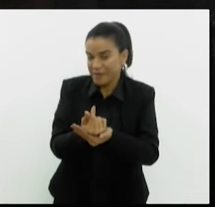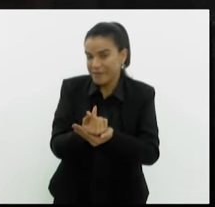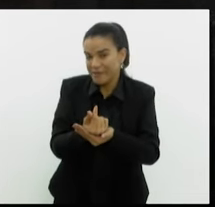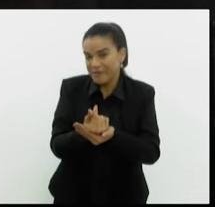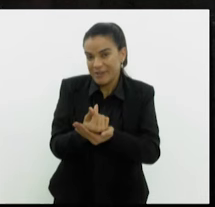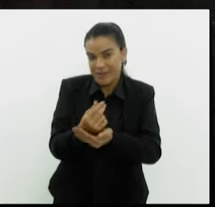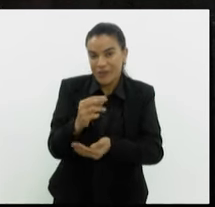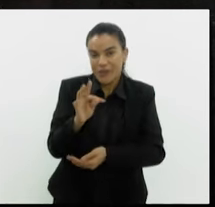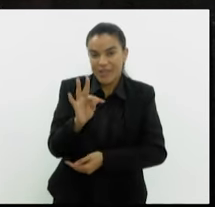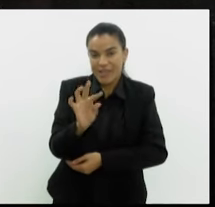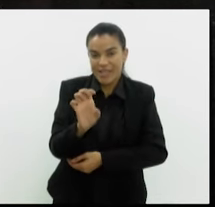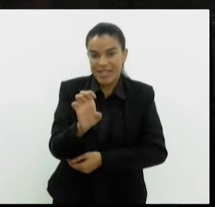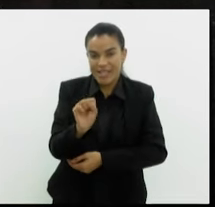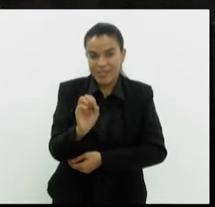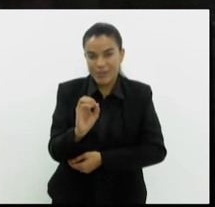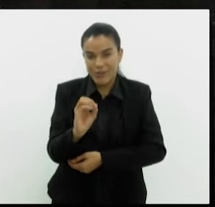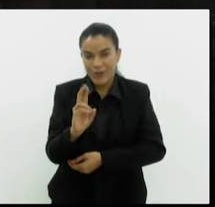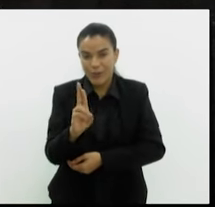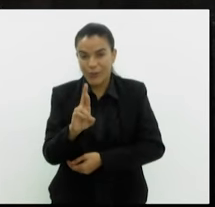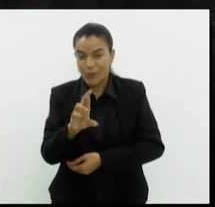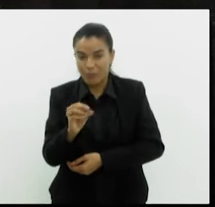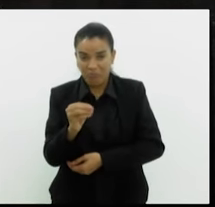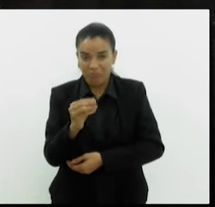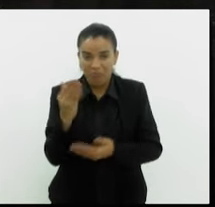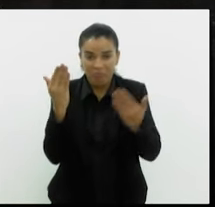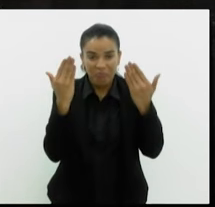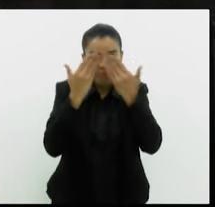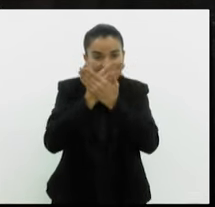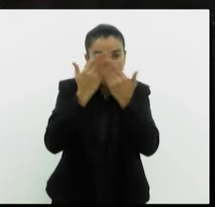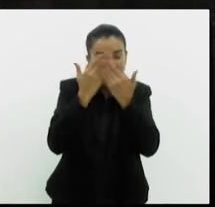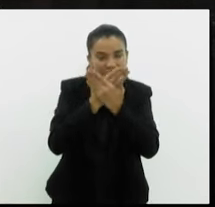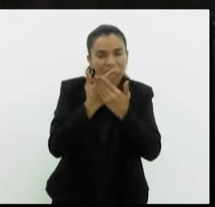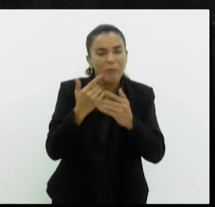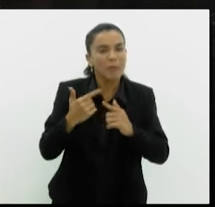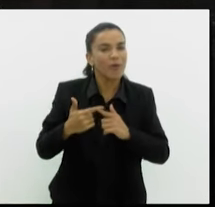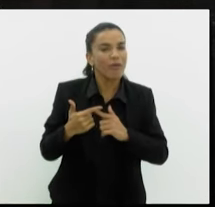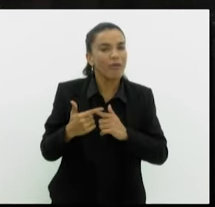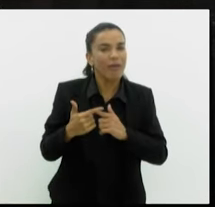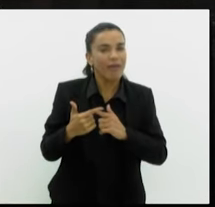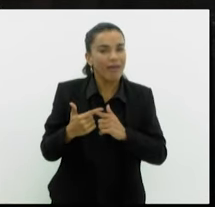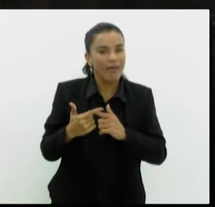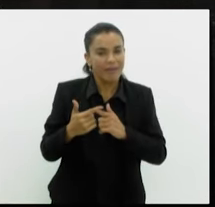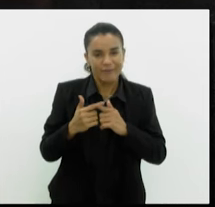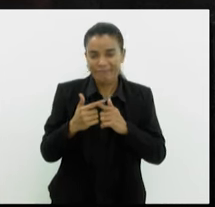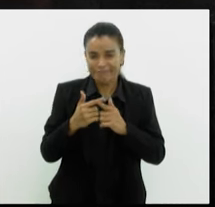não viu nada disso acontecer. Não viu porque não quis.